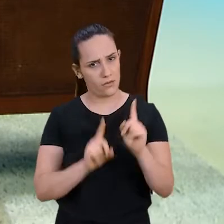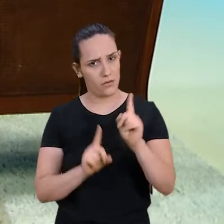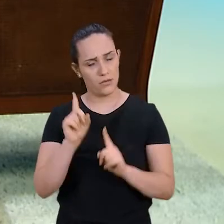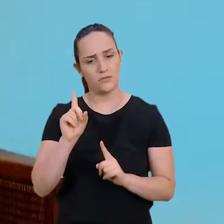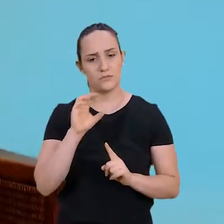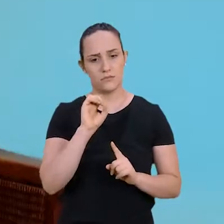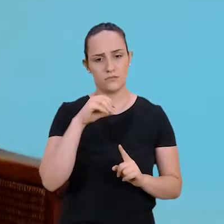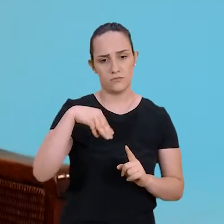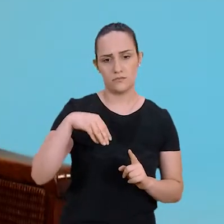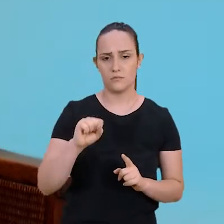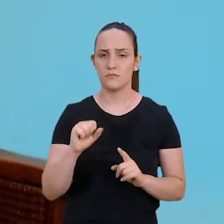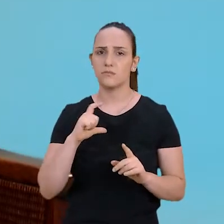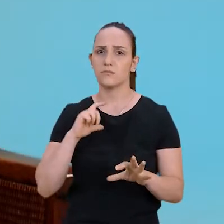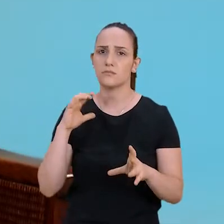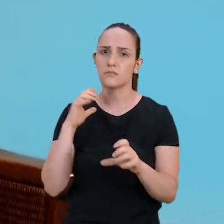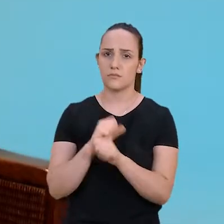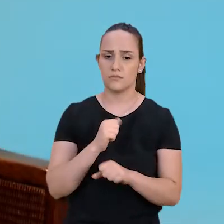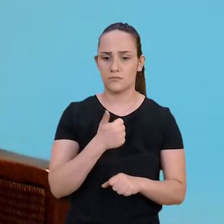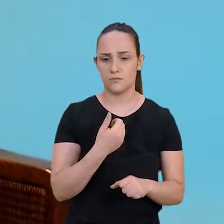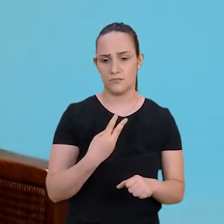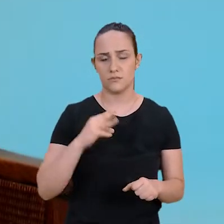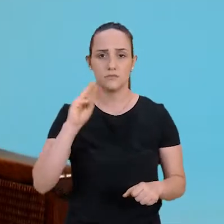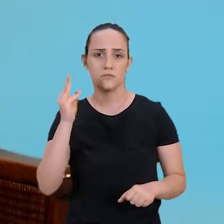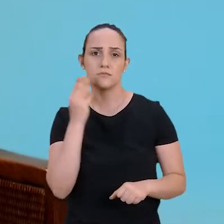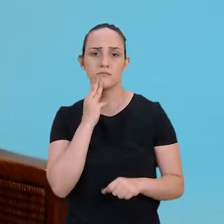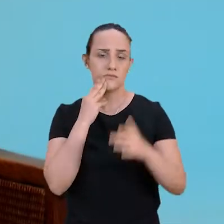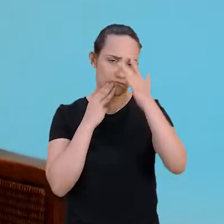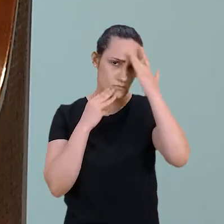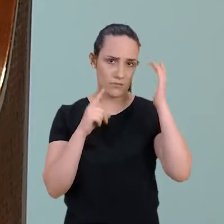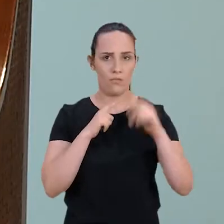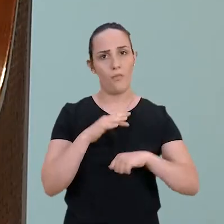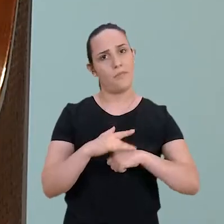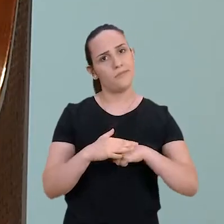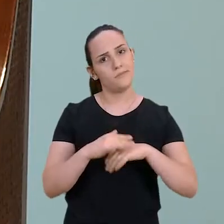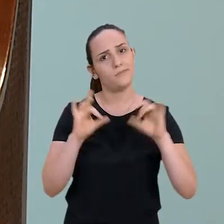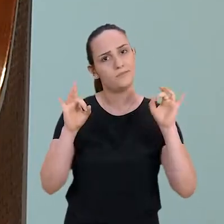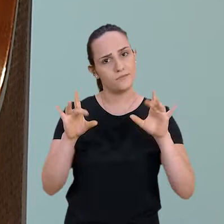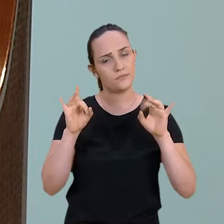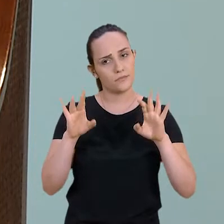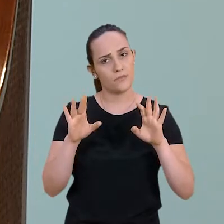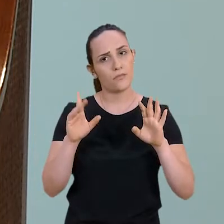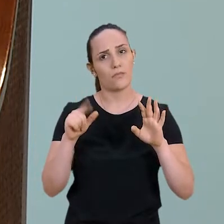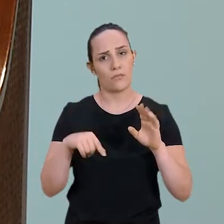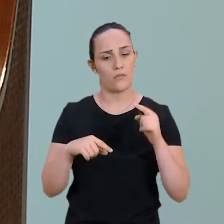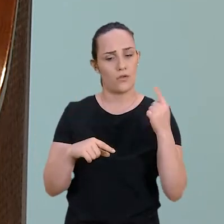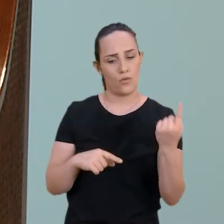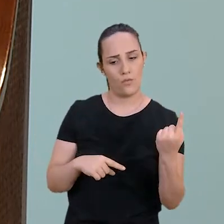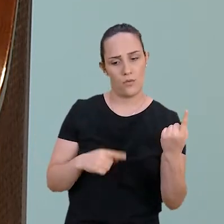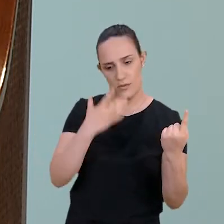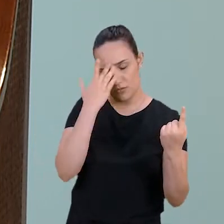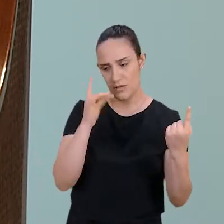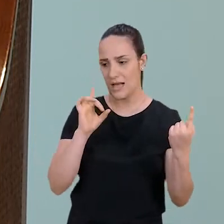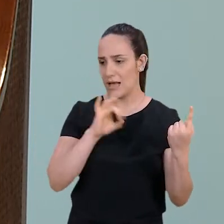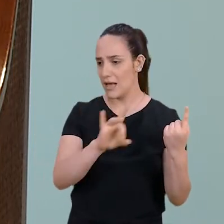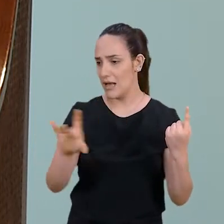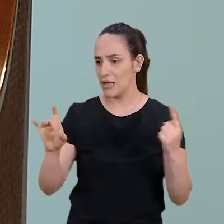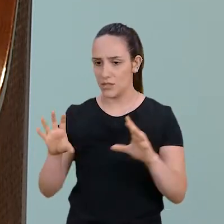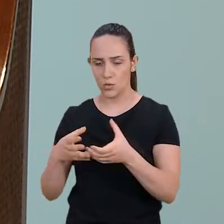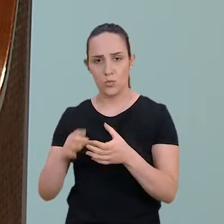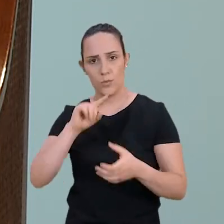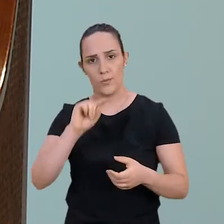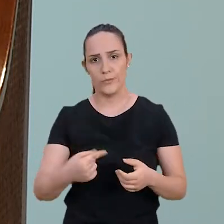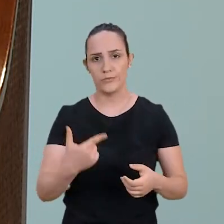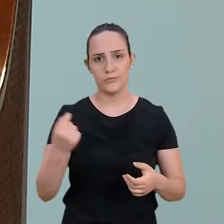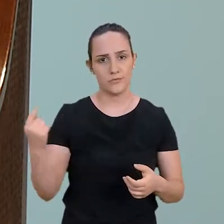nós temos 13 milhões de pessoas com doenças raras no Brasil. Afeta 1 a cada 2.000 pessoas. E essas doenças, elas